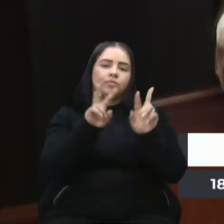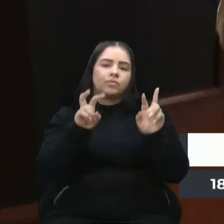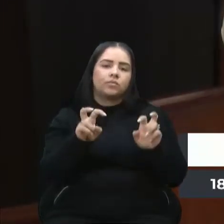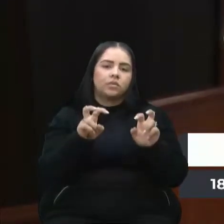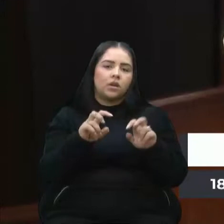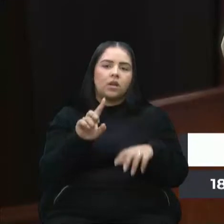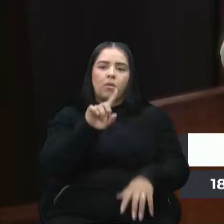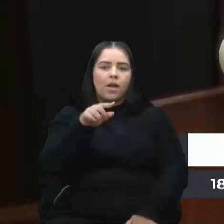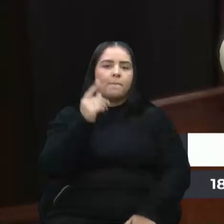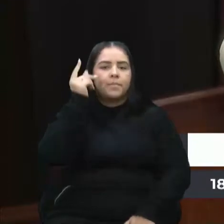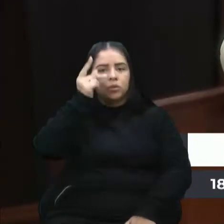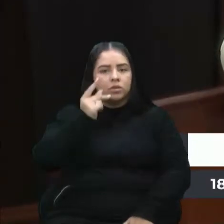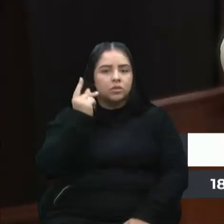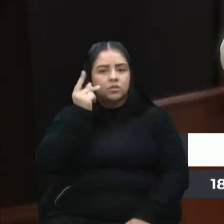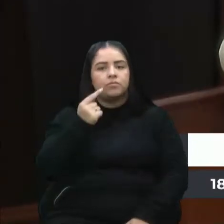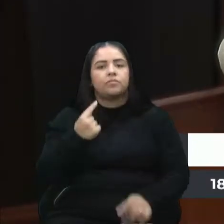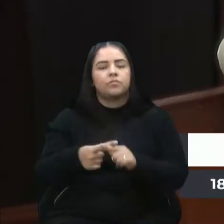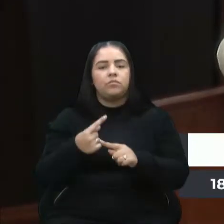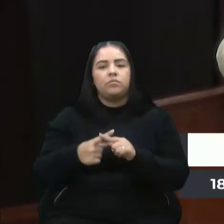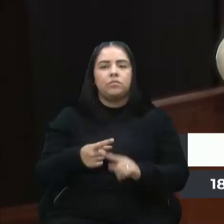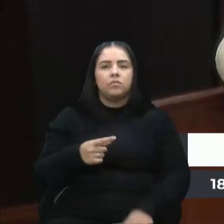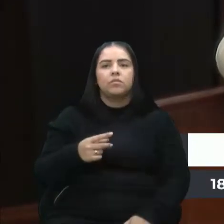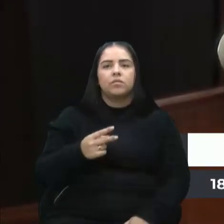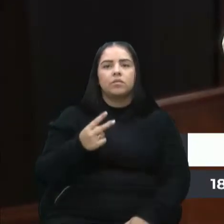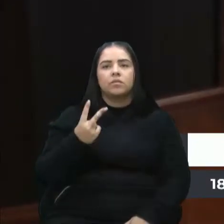político, os 27